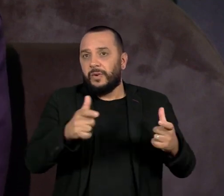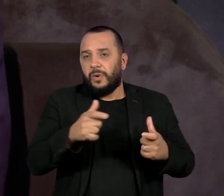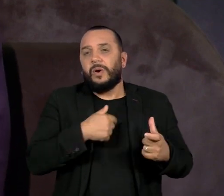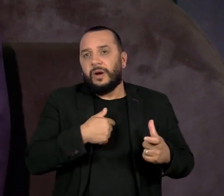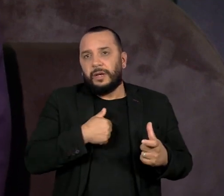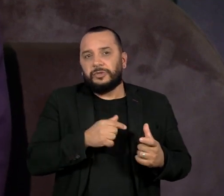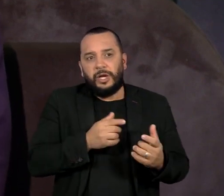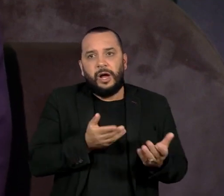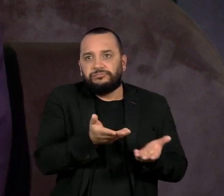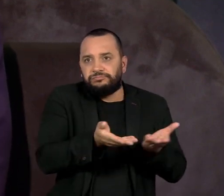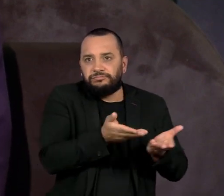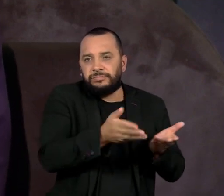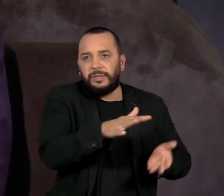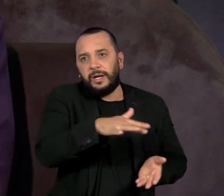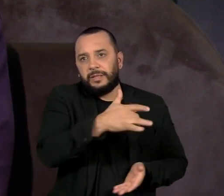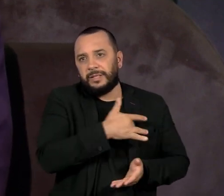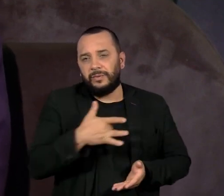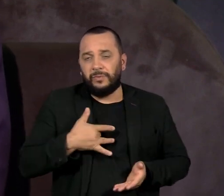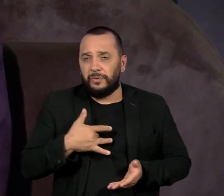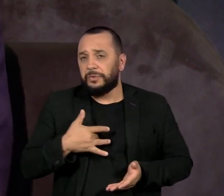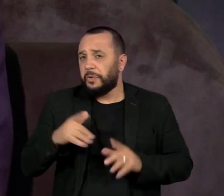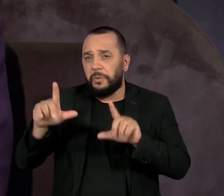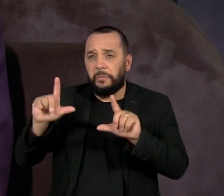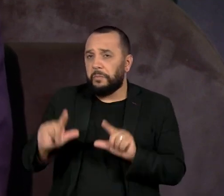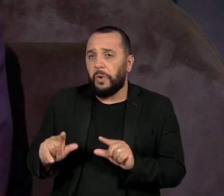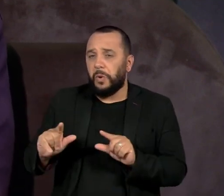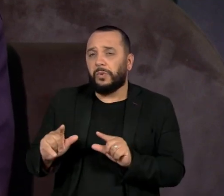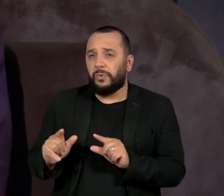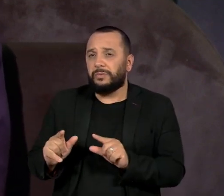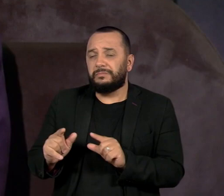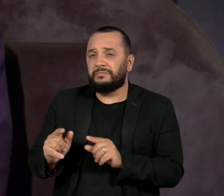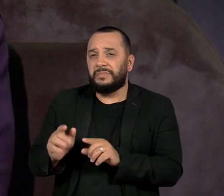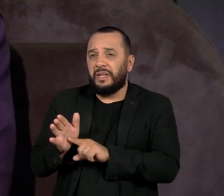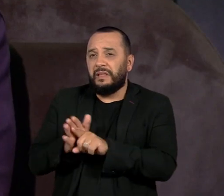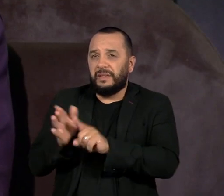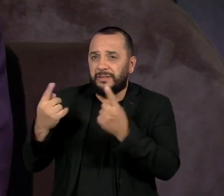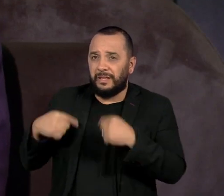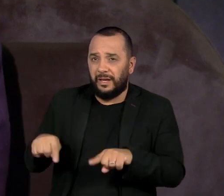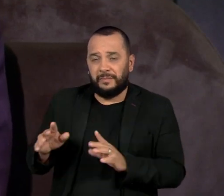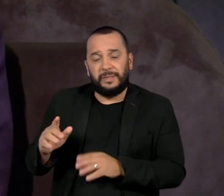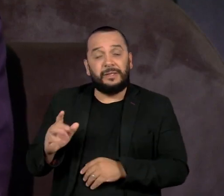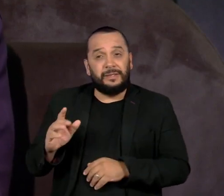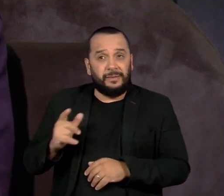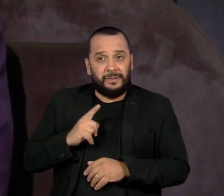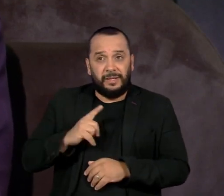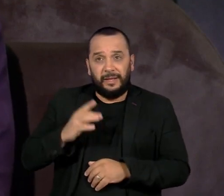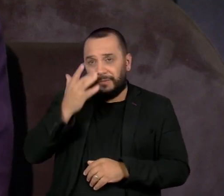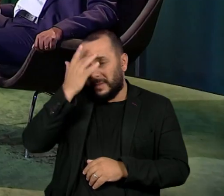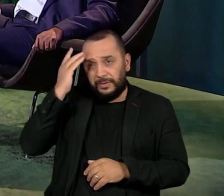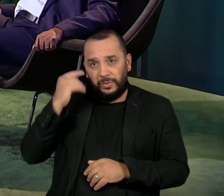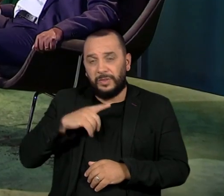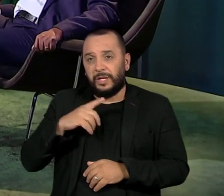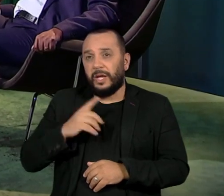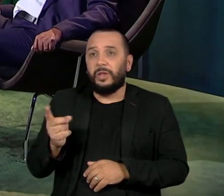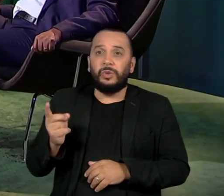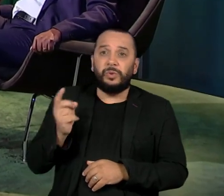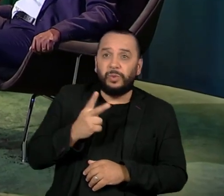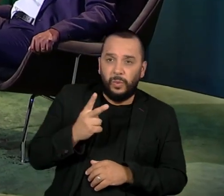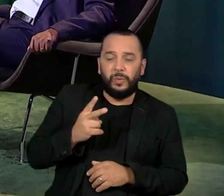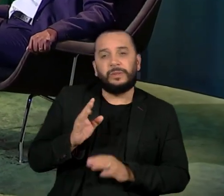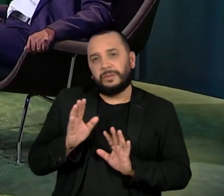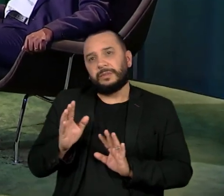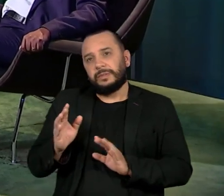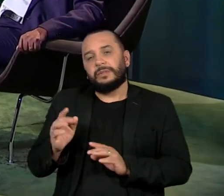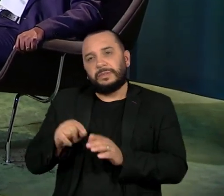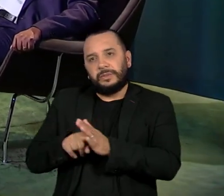fazem. Então, quando a gente vai pegar e destrinchar esse número, a gente vai ver que tem gente com 12 consultas e gente sem nenhuma. Isso é um ponto